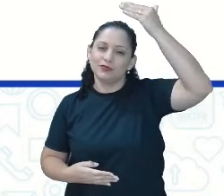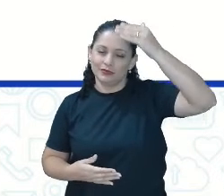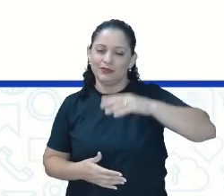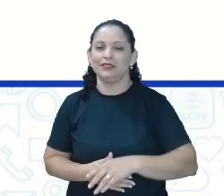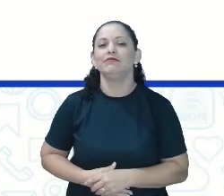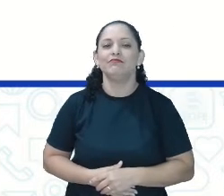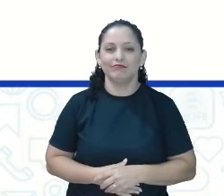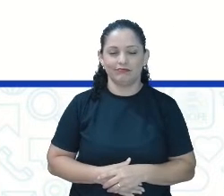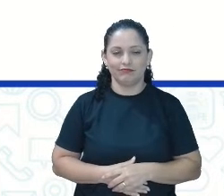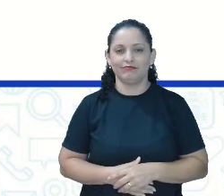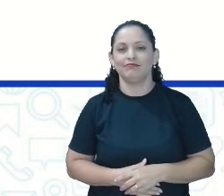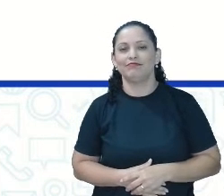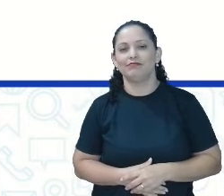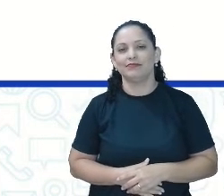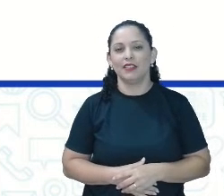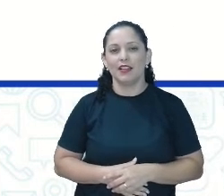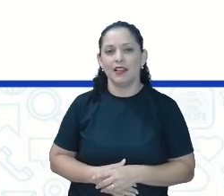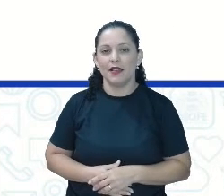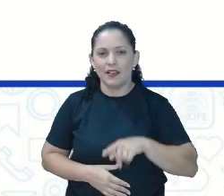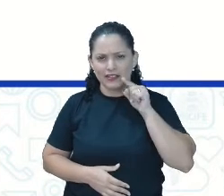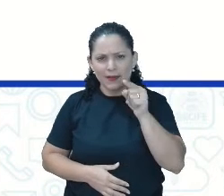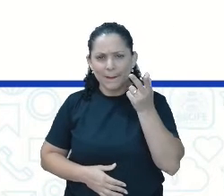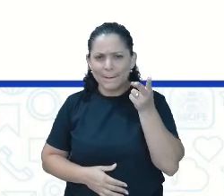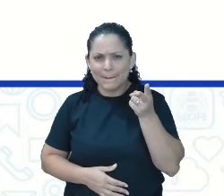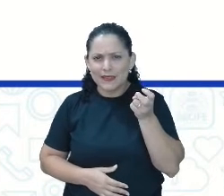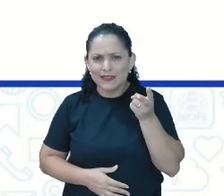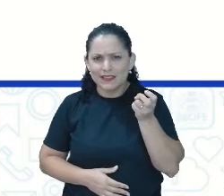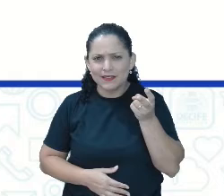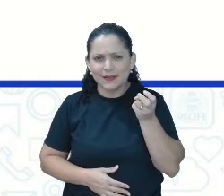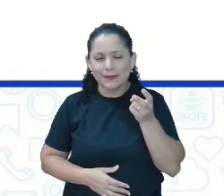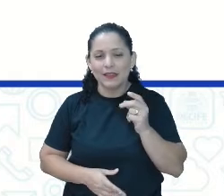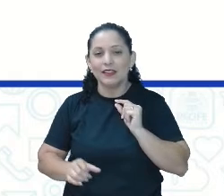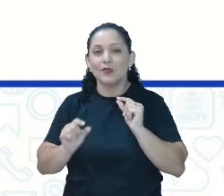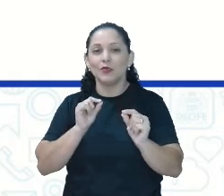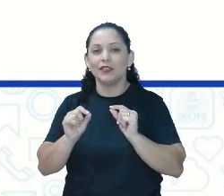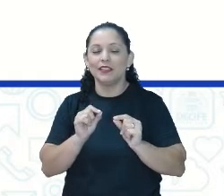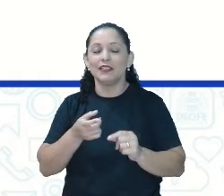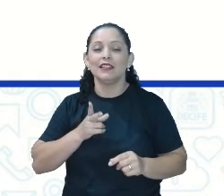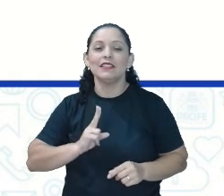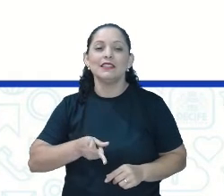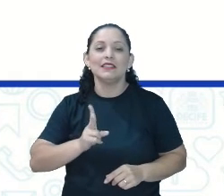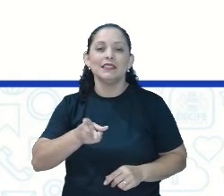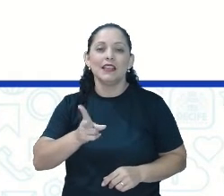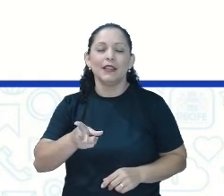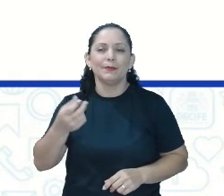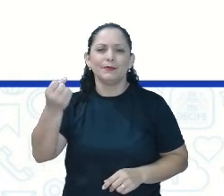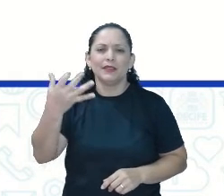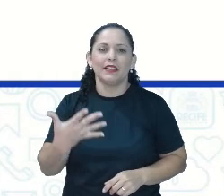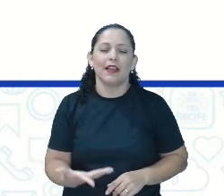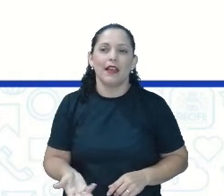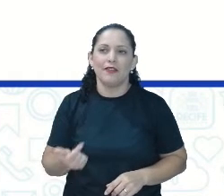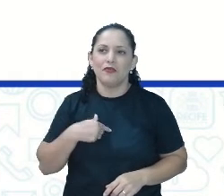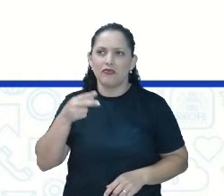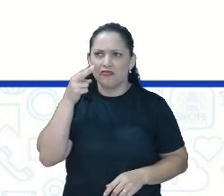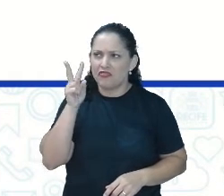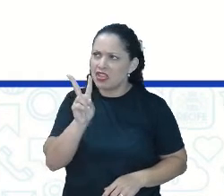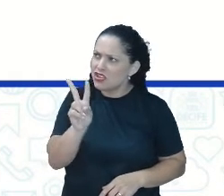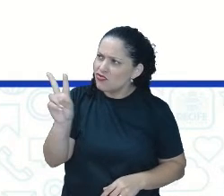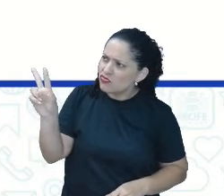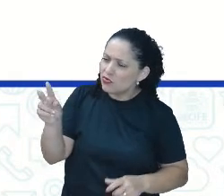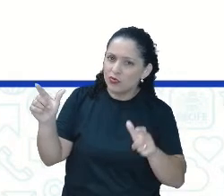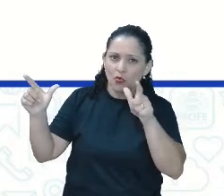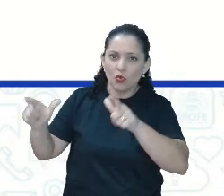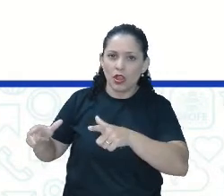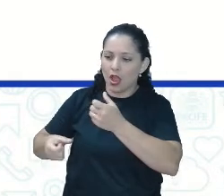construir, certo, esse muro. Pode notar que a gente sempre fala, né? Eu passo por algumas construções,